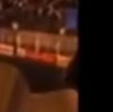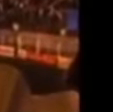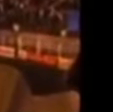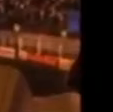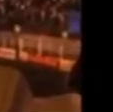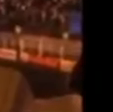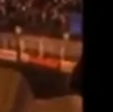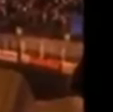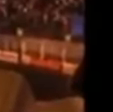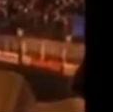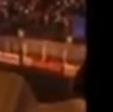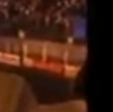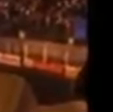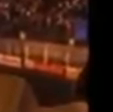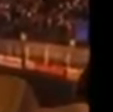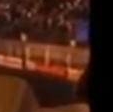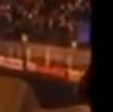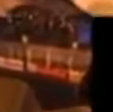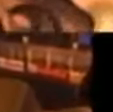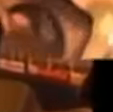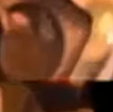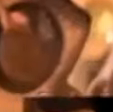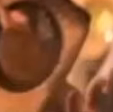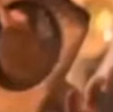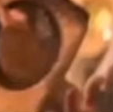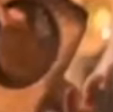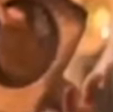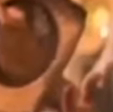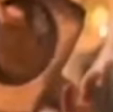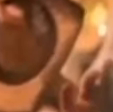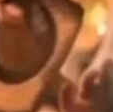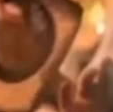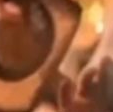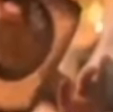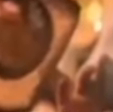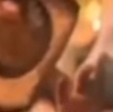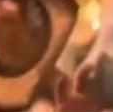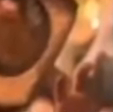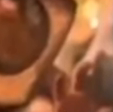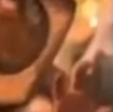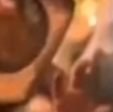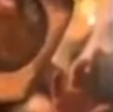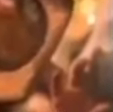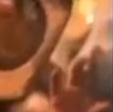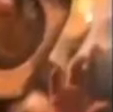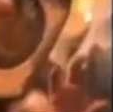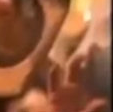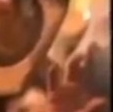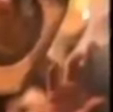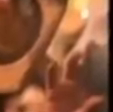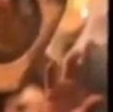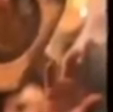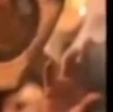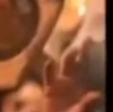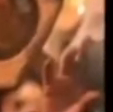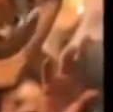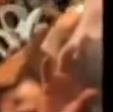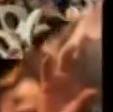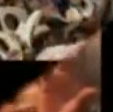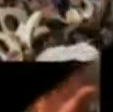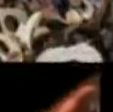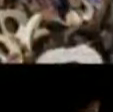vem. Não vou perder este festão, eu vou embora pra festa